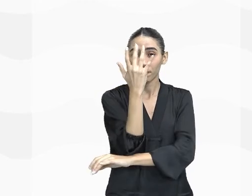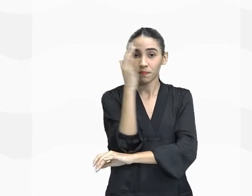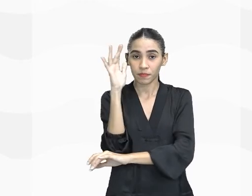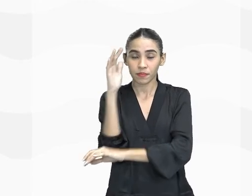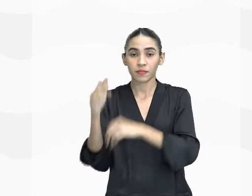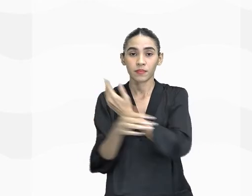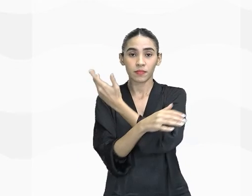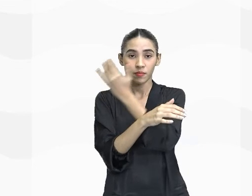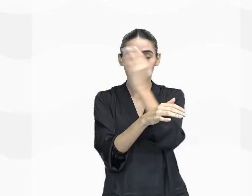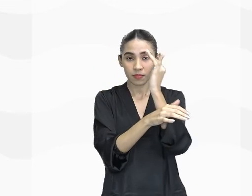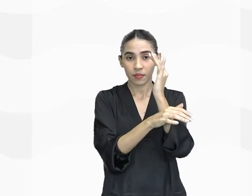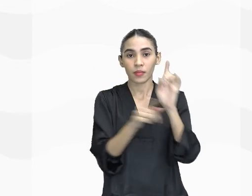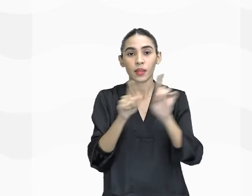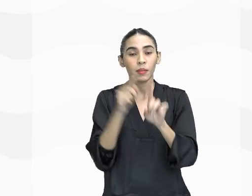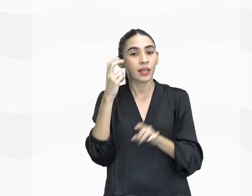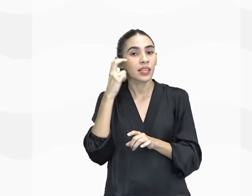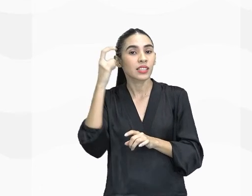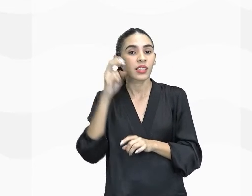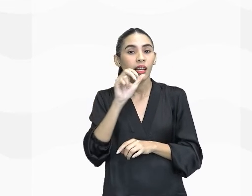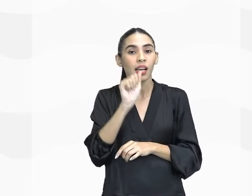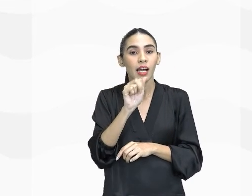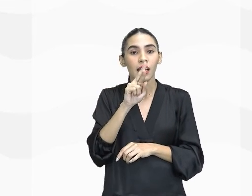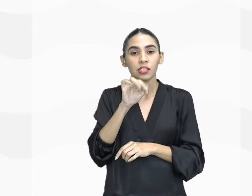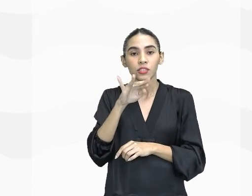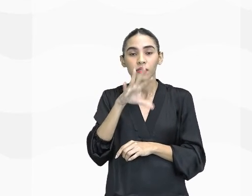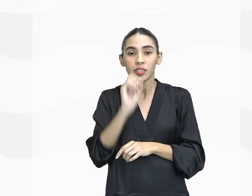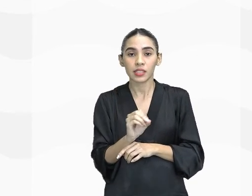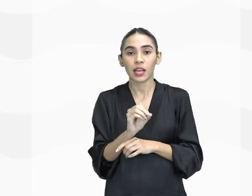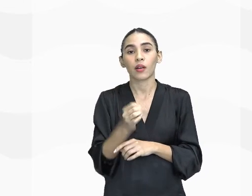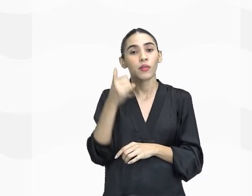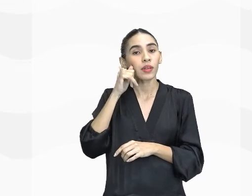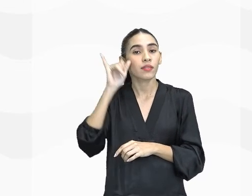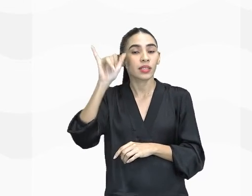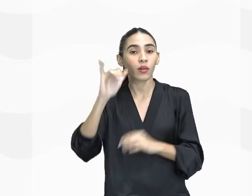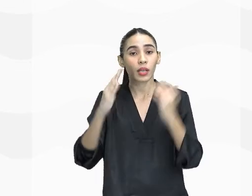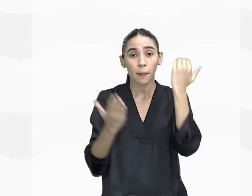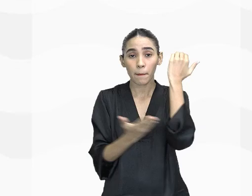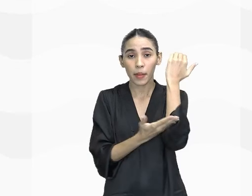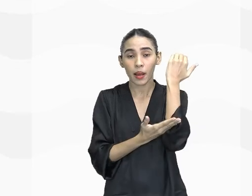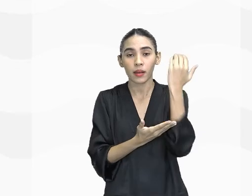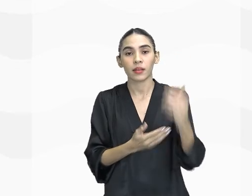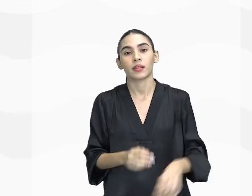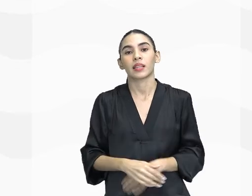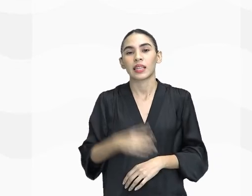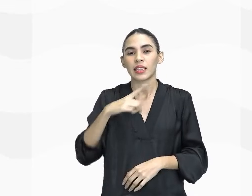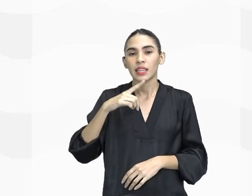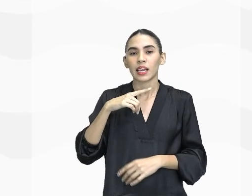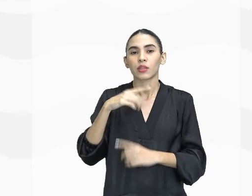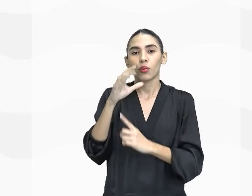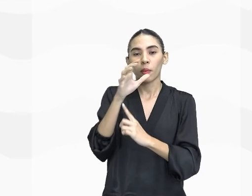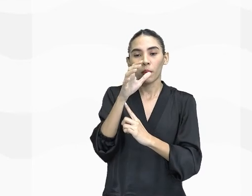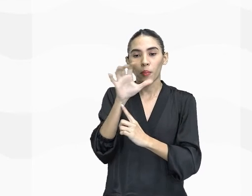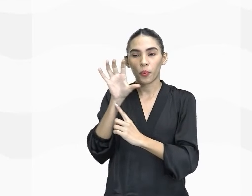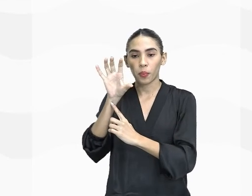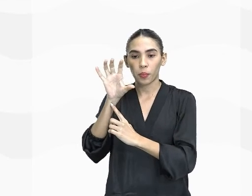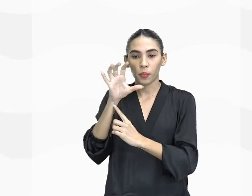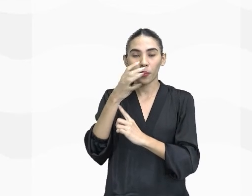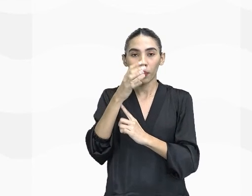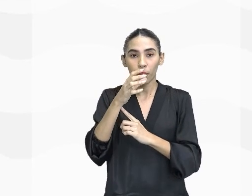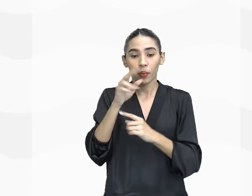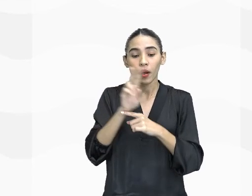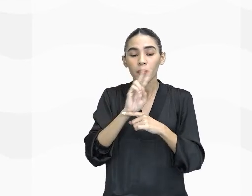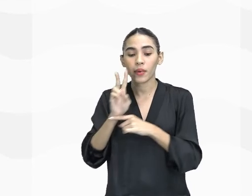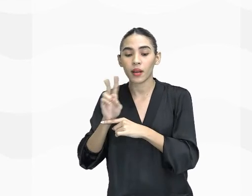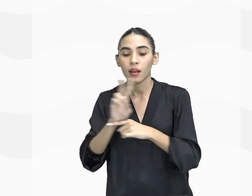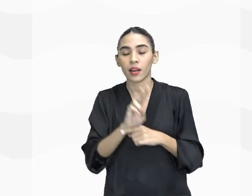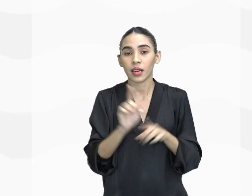sensoriamento remoto e inteligência artificial e o combate ao desmatamento ilegal, feito ali por satélites, todo esse monitoramento, né, e